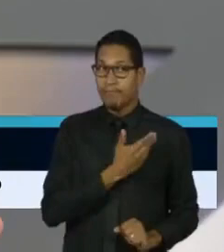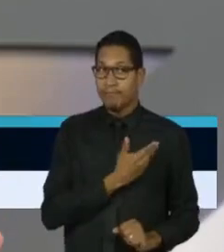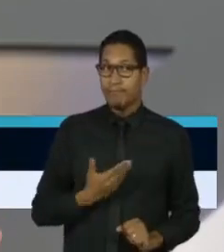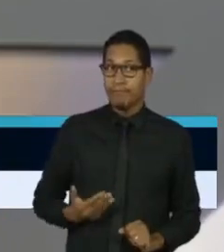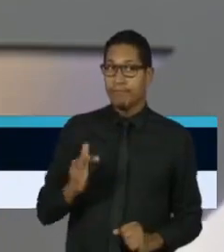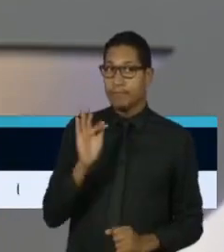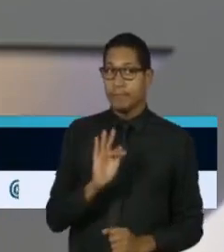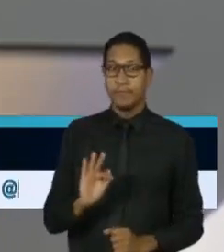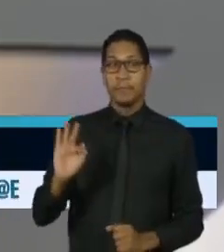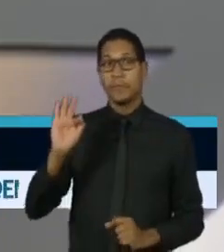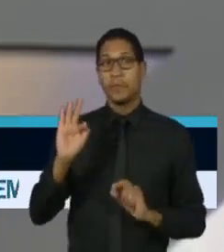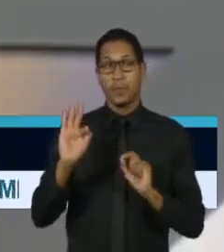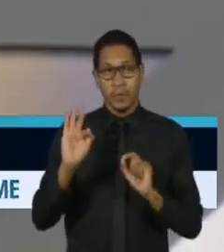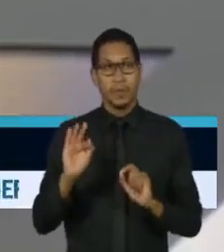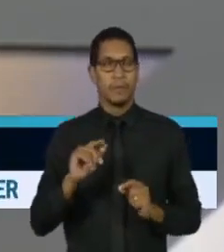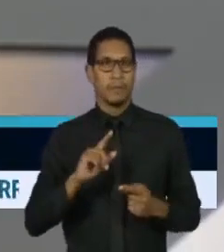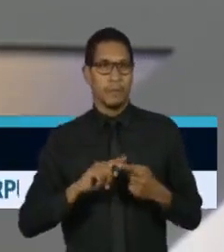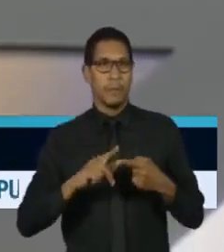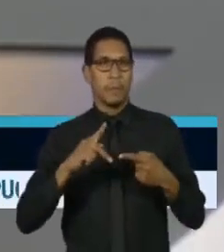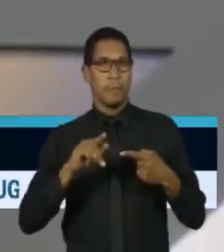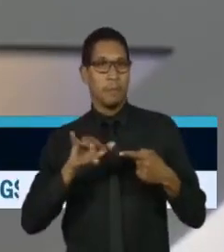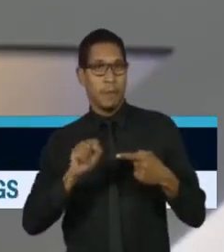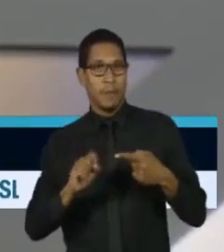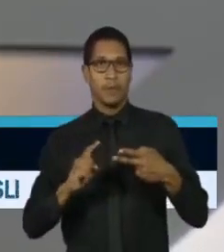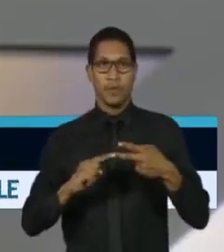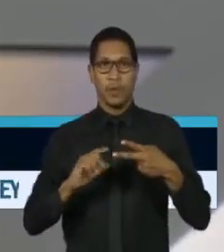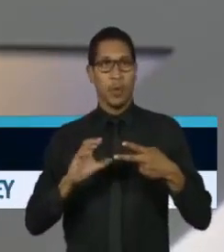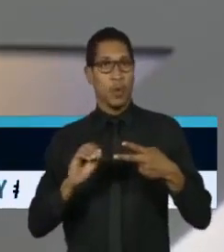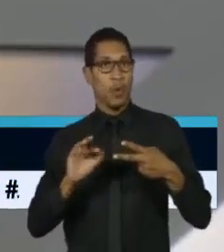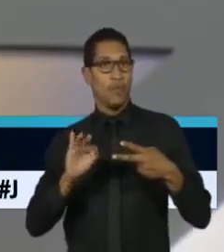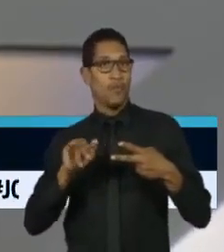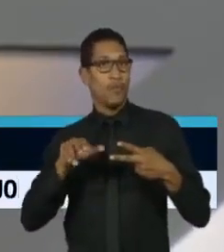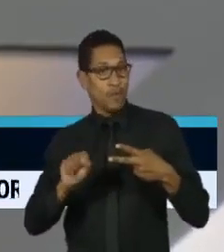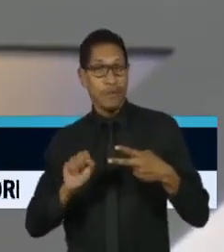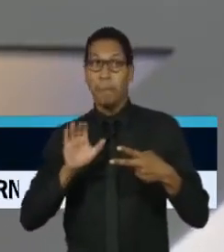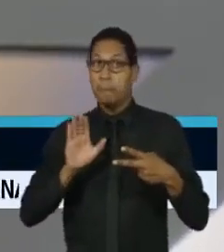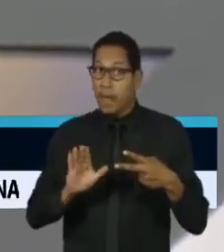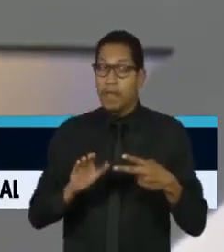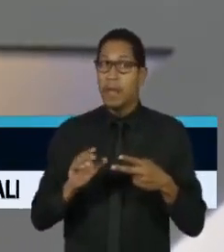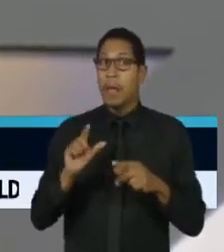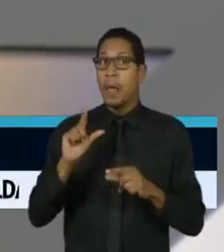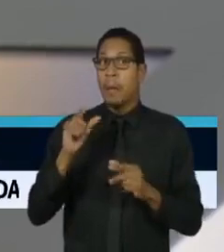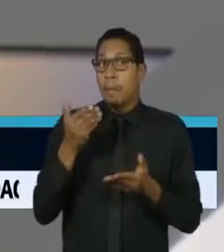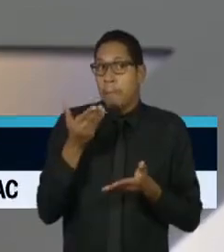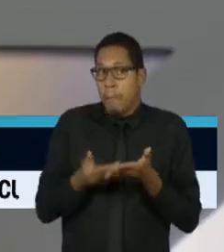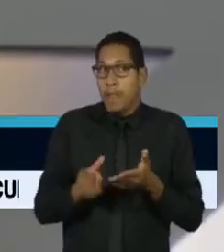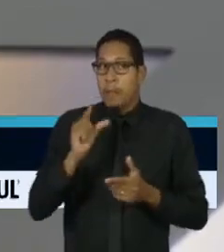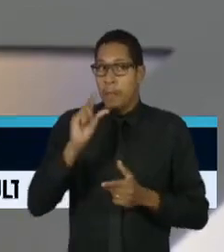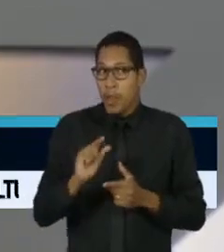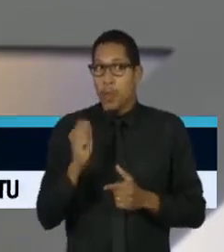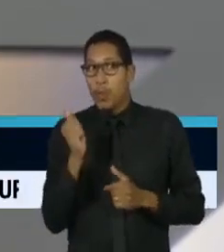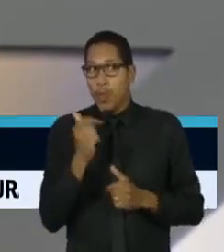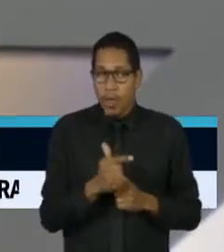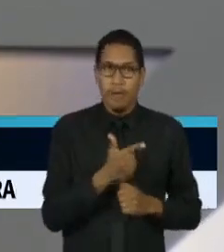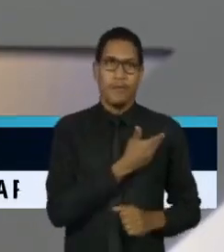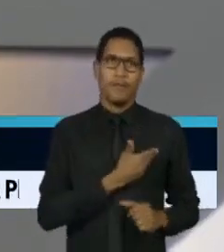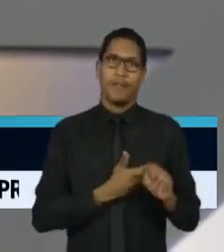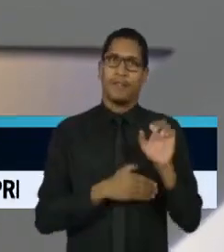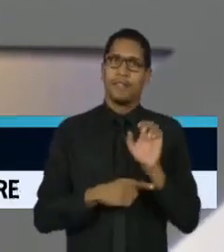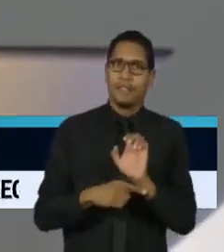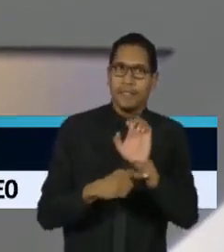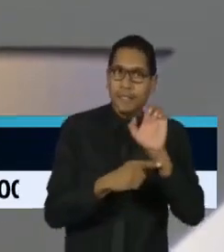abre mão PIS cofins incide só que como a perda muito menor do que os governos estaduais a